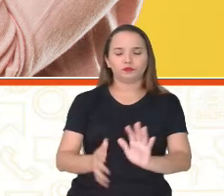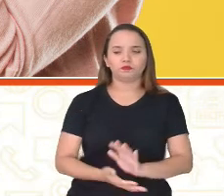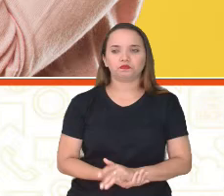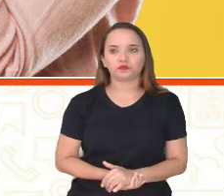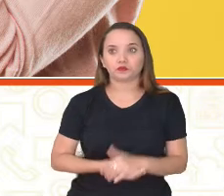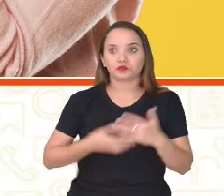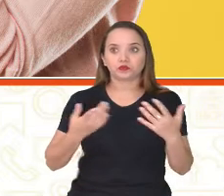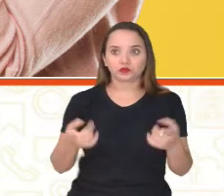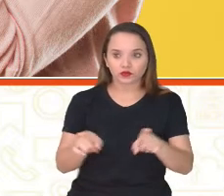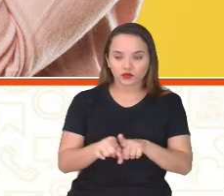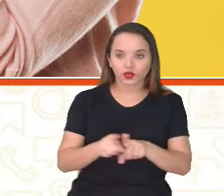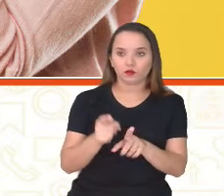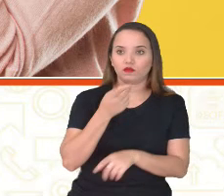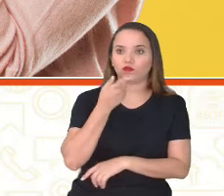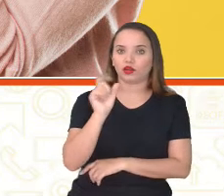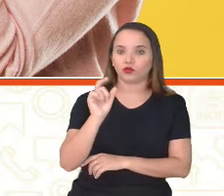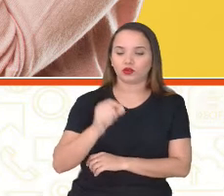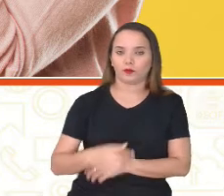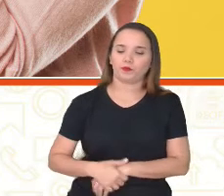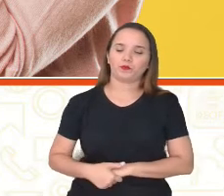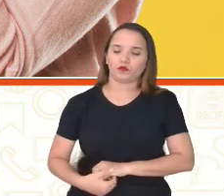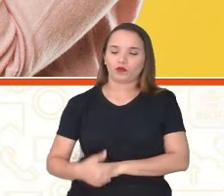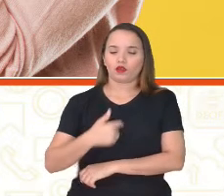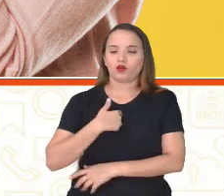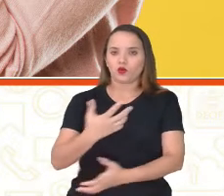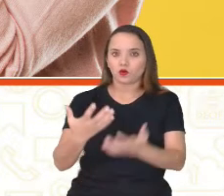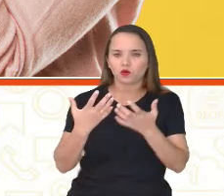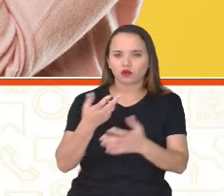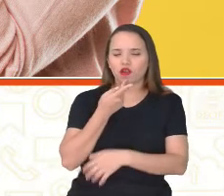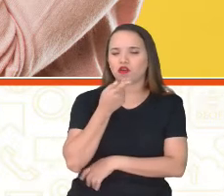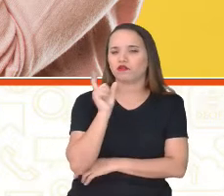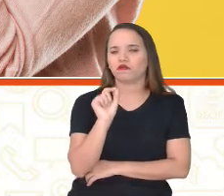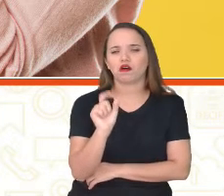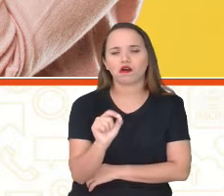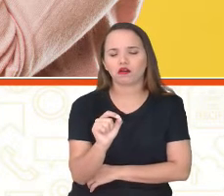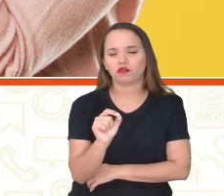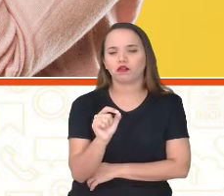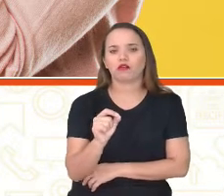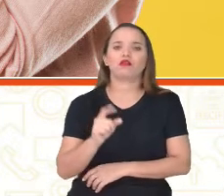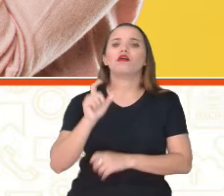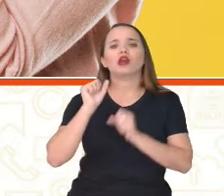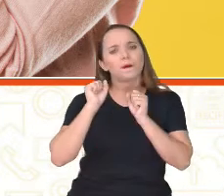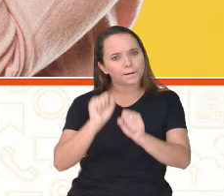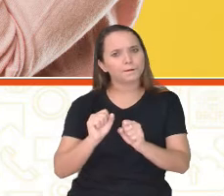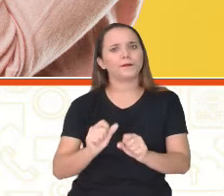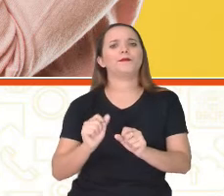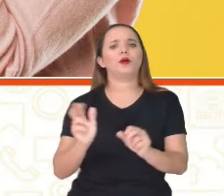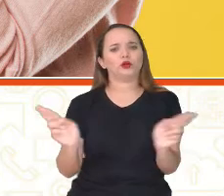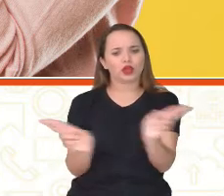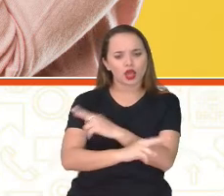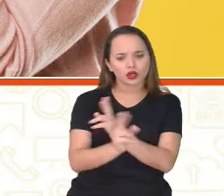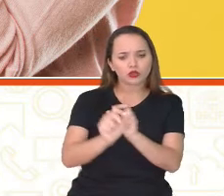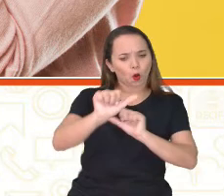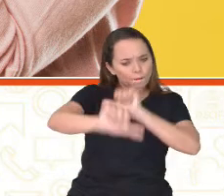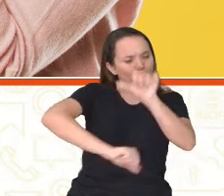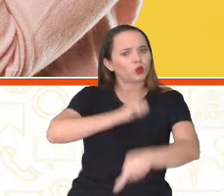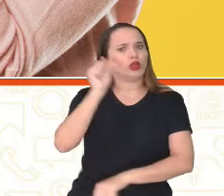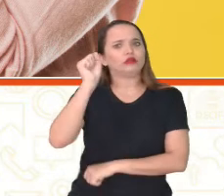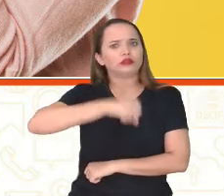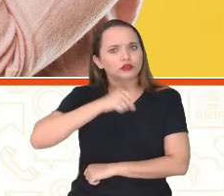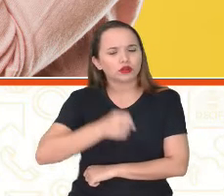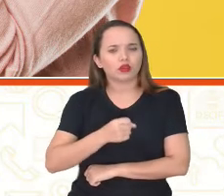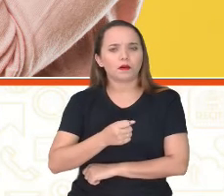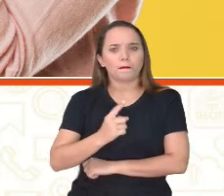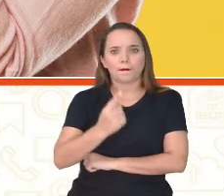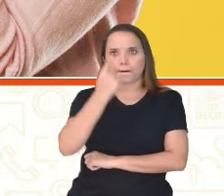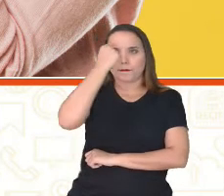Ele ainda coloca aqui, quero ressaltar que é possível mudar a relação com esses sujeitos, partindo do princípio